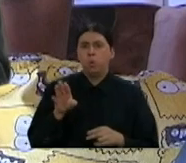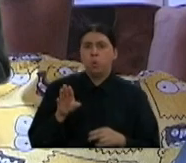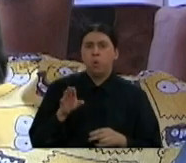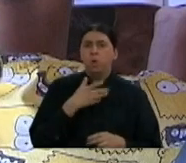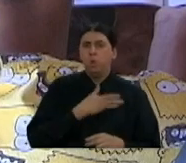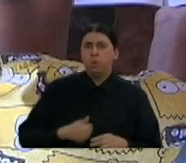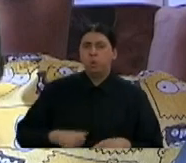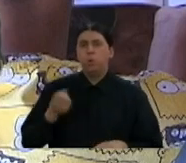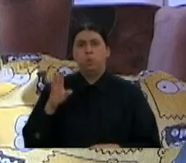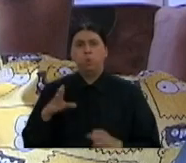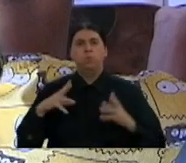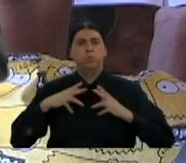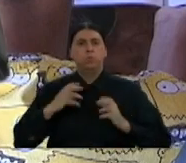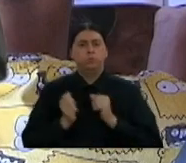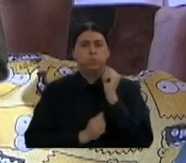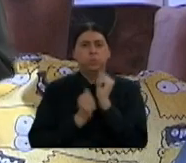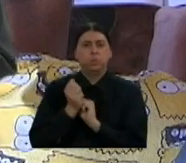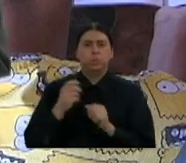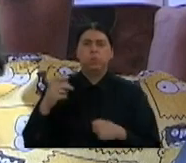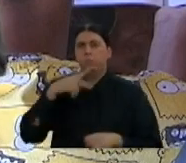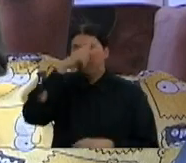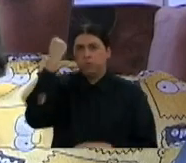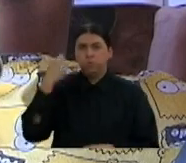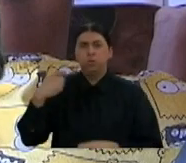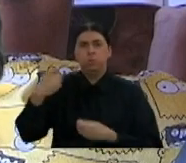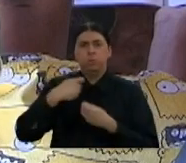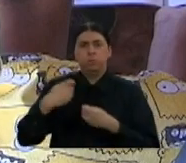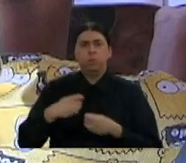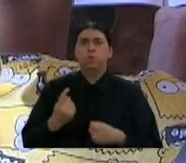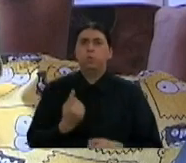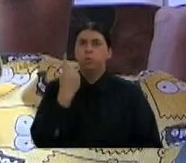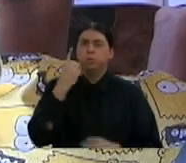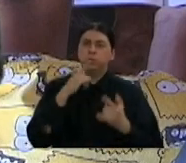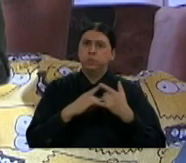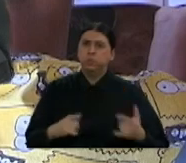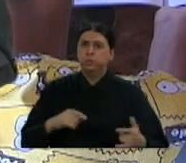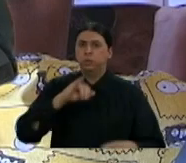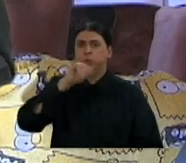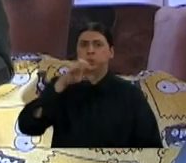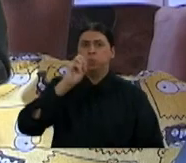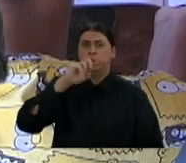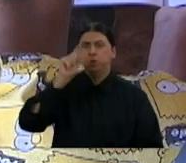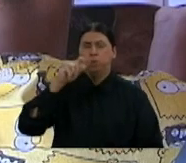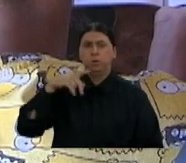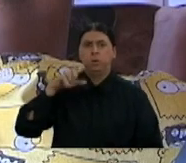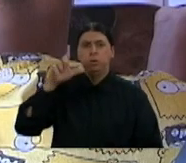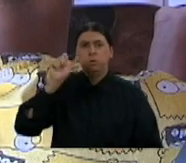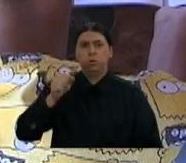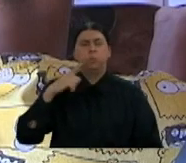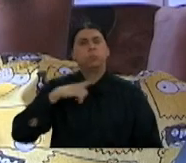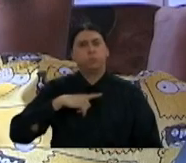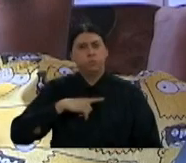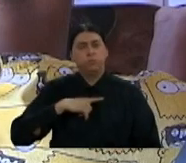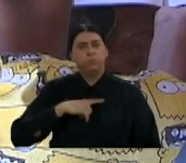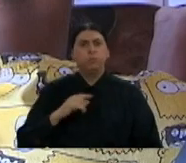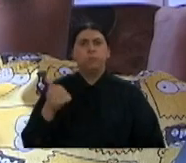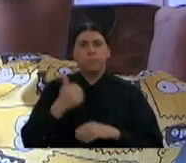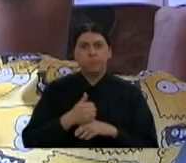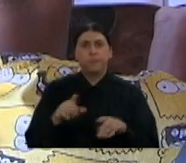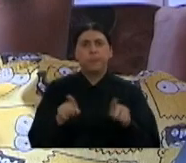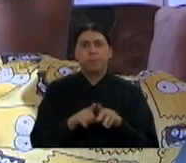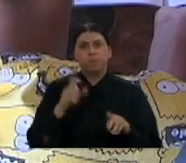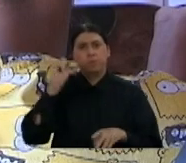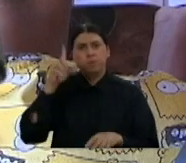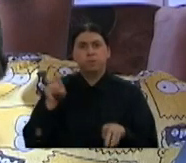privados que recebem recursos das prefeituras uma das entidades é o abrigo joão paulo que além da capital atende também